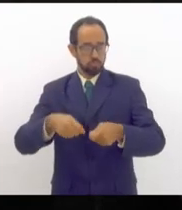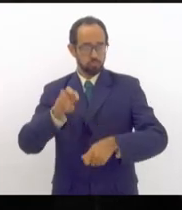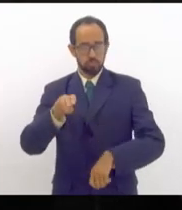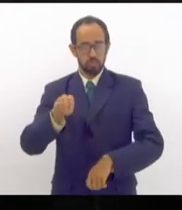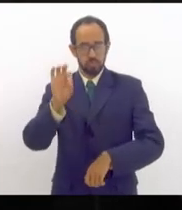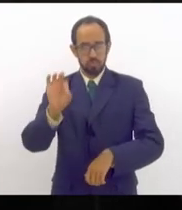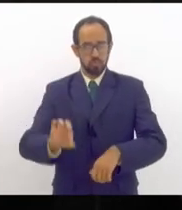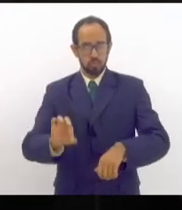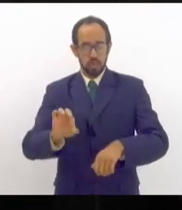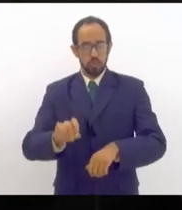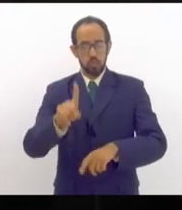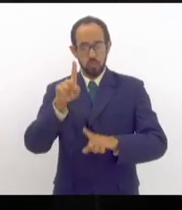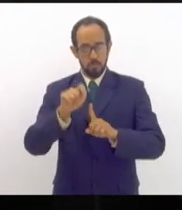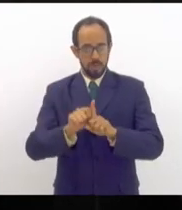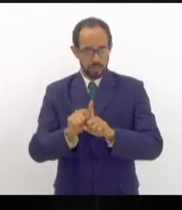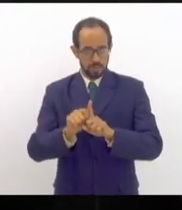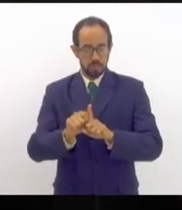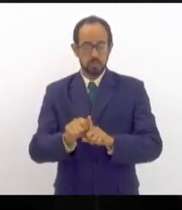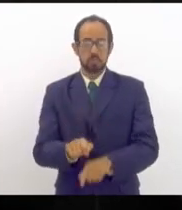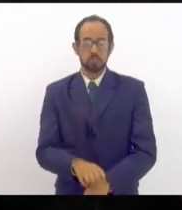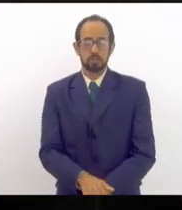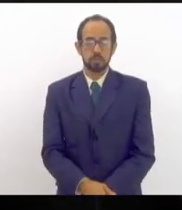ao mês